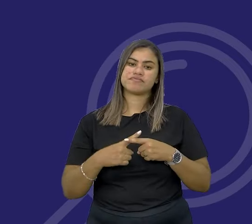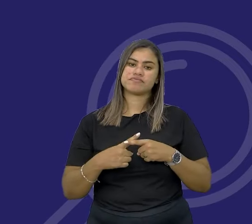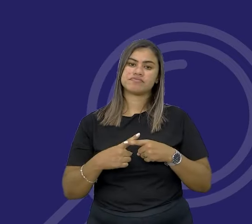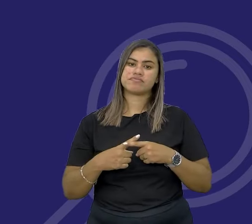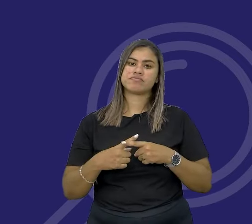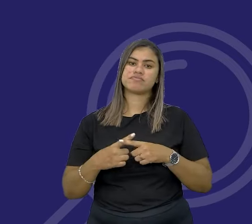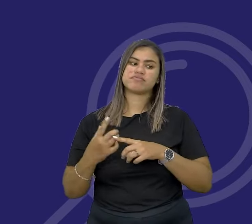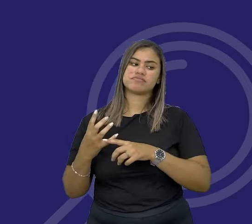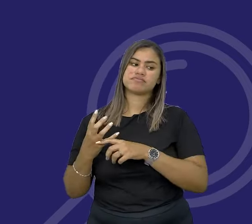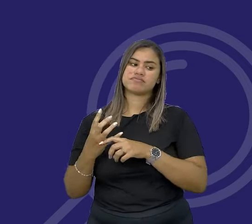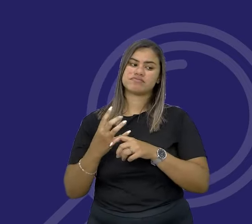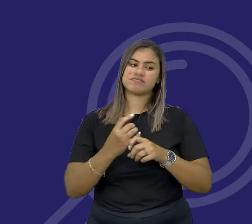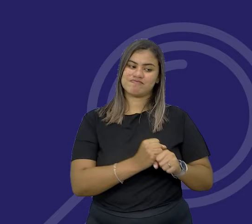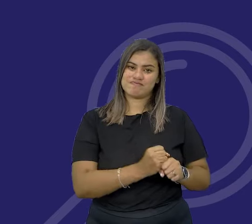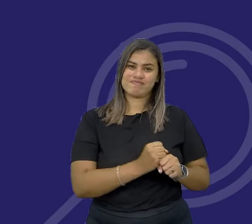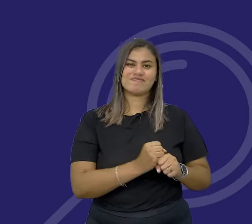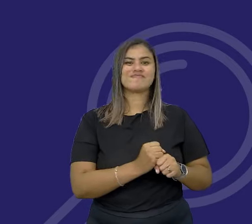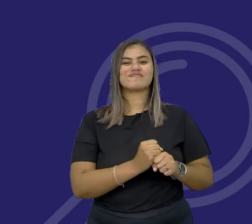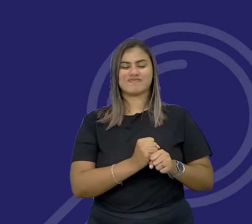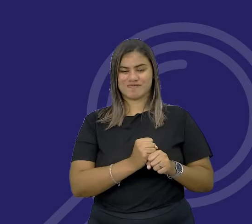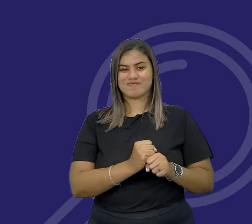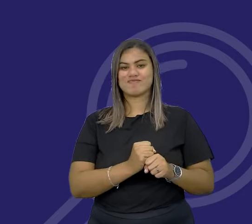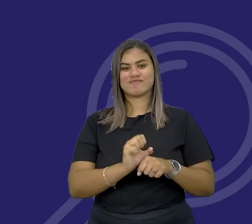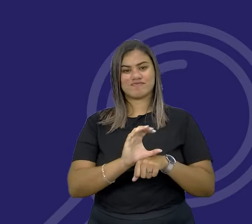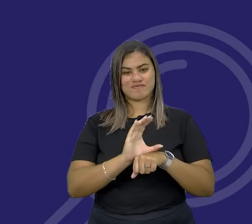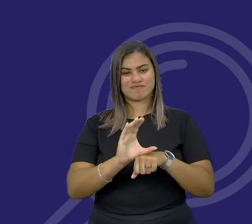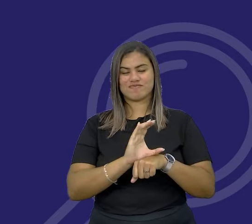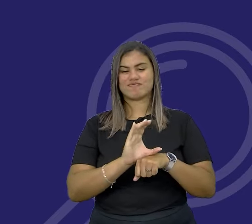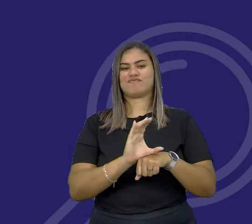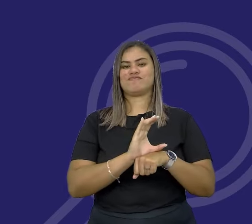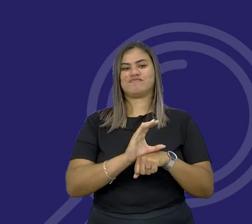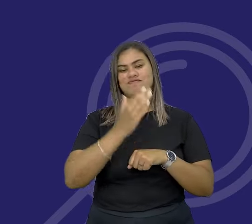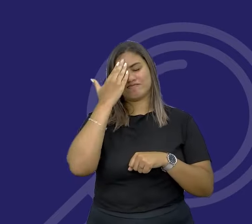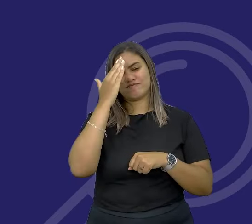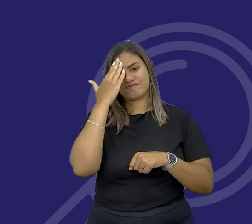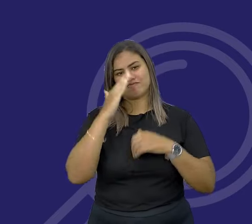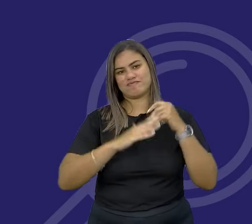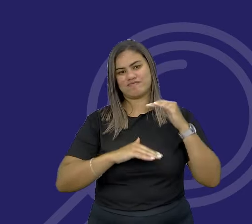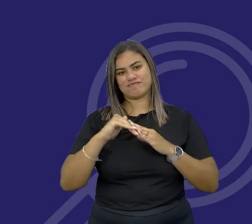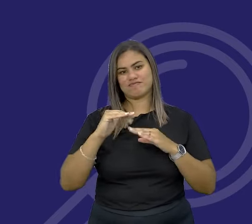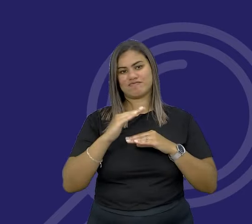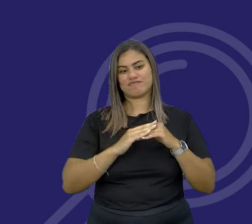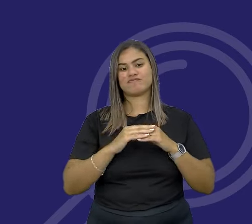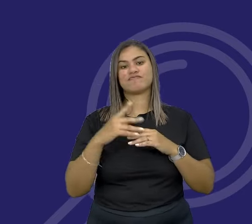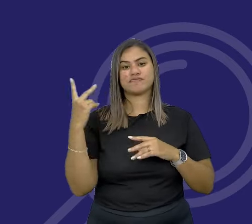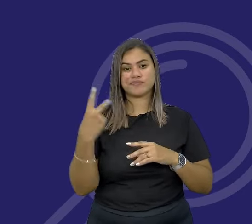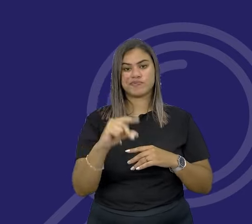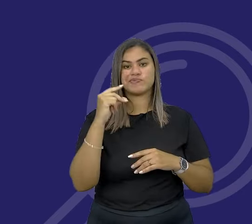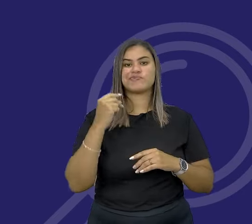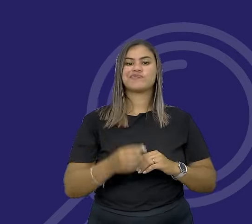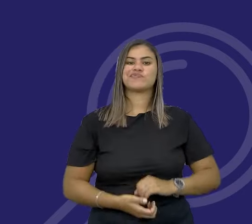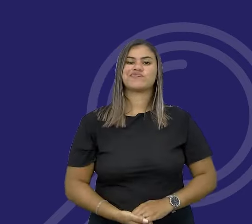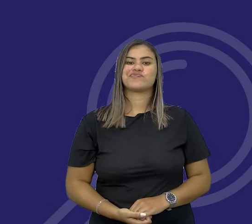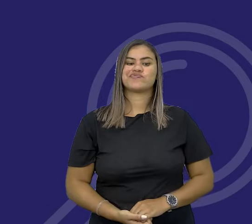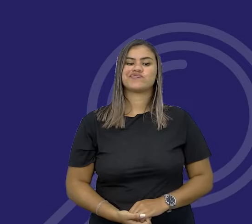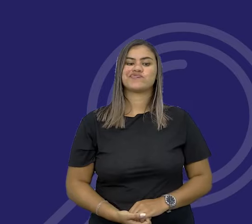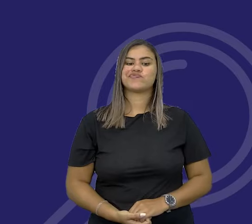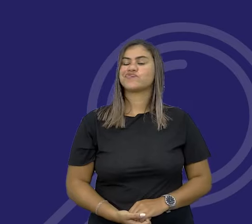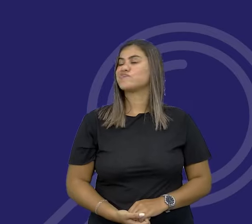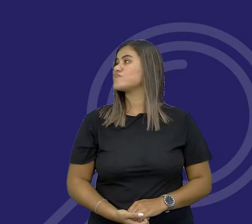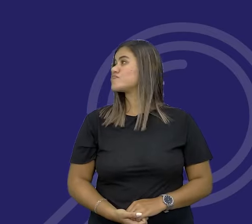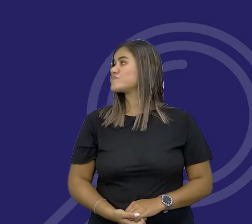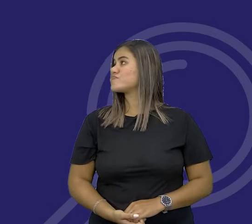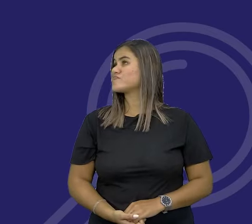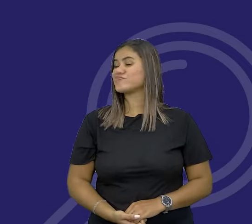fechamento do conceito, fechamento do entendimento das habilidades. Mas vamos lá, vamos ver essa questão. Observe